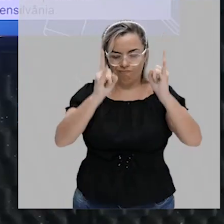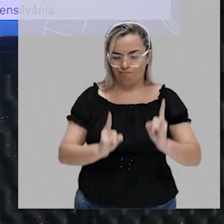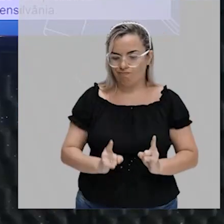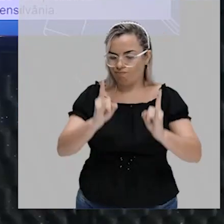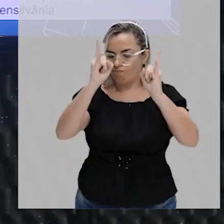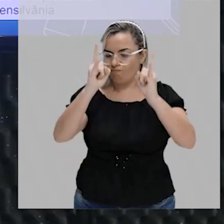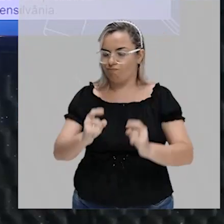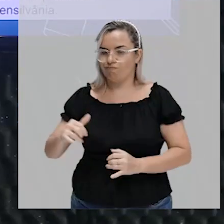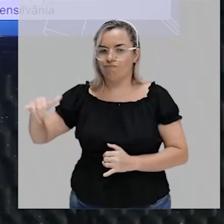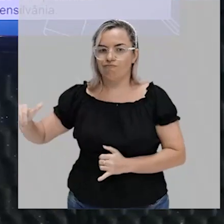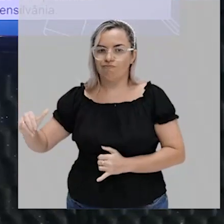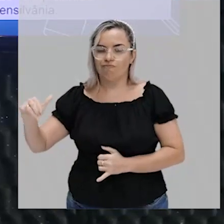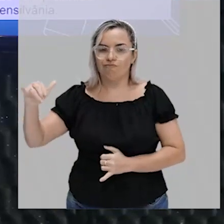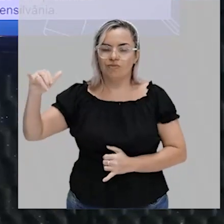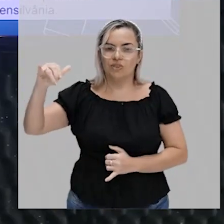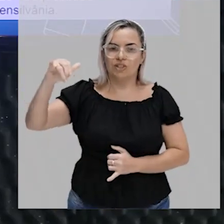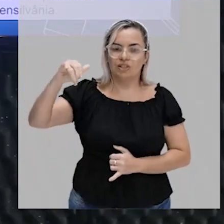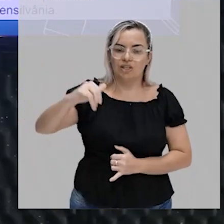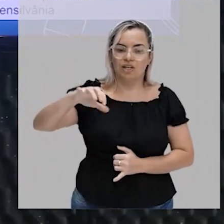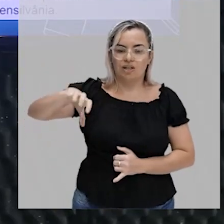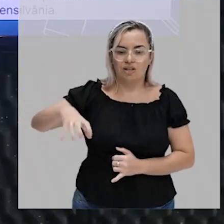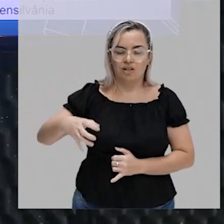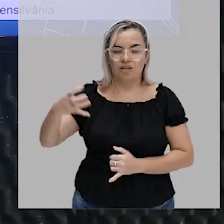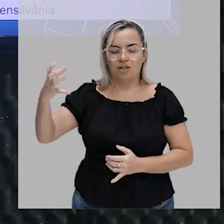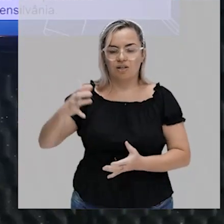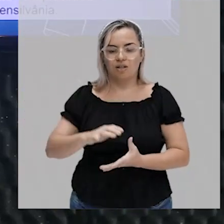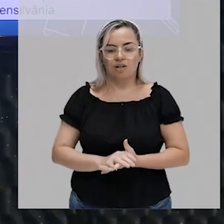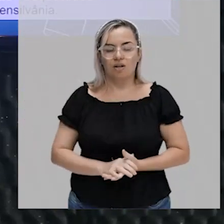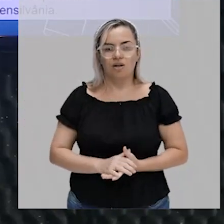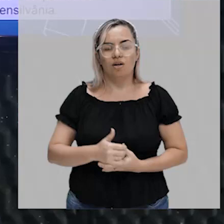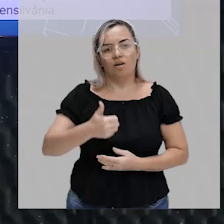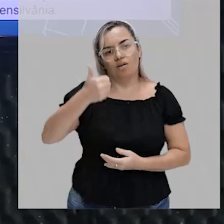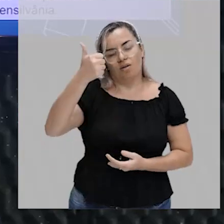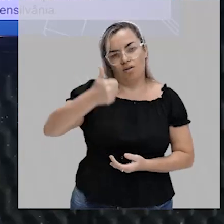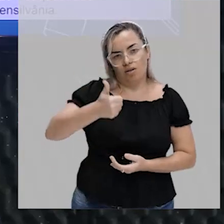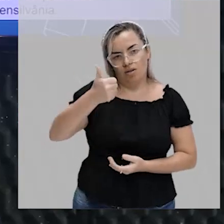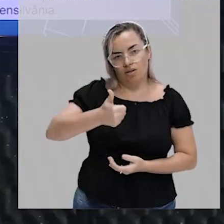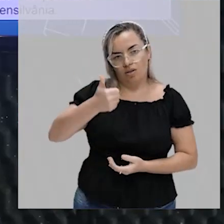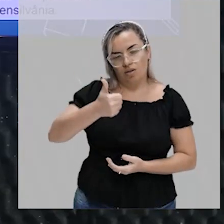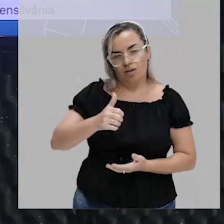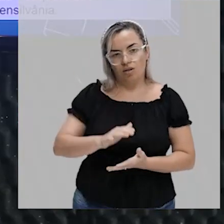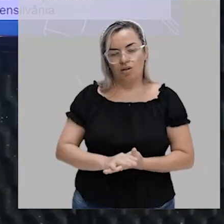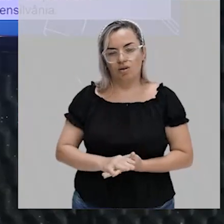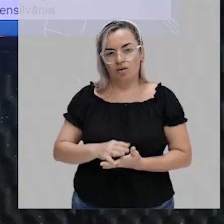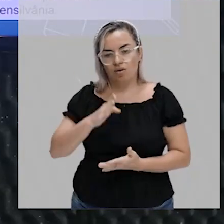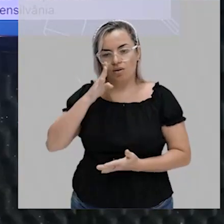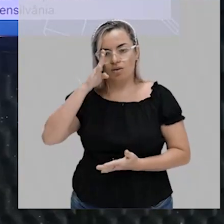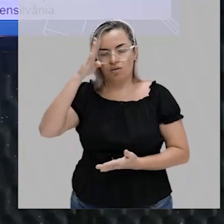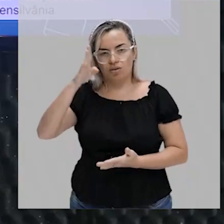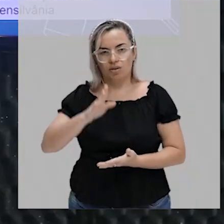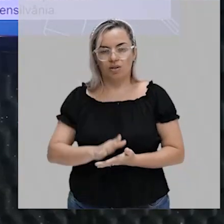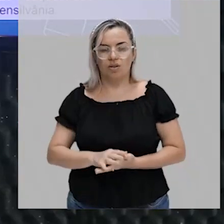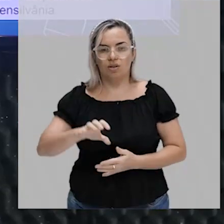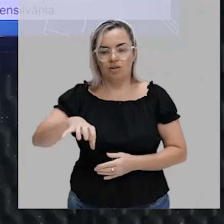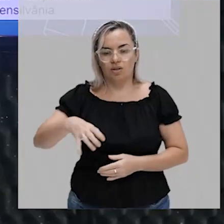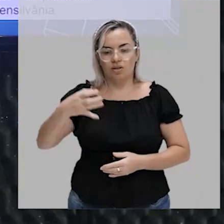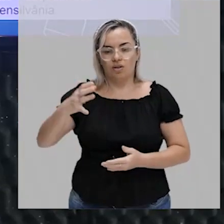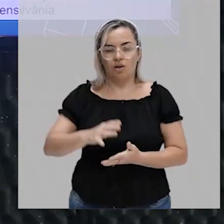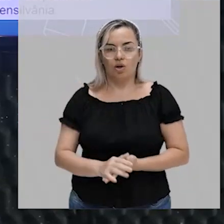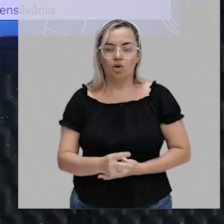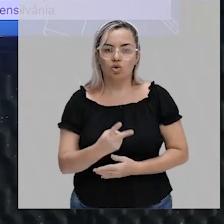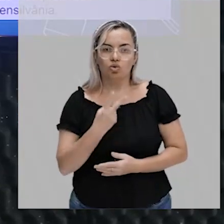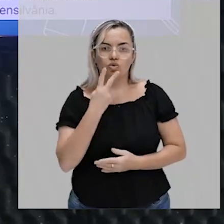acontecer como se fossem pontos vitais. O primeiro deles, que vai ser aí o mais marcante, né, que vai ser os dois aviões que